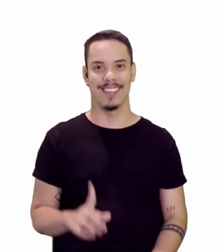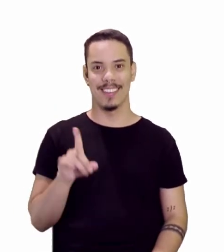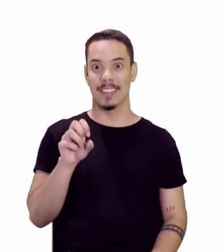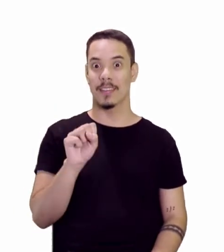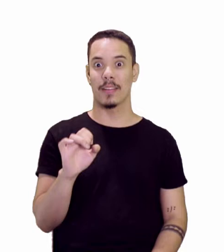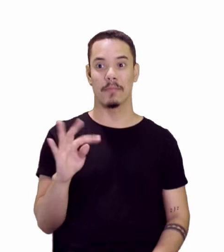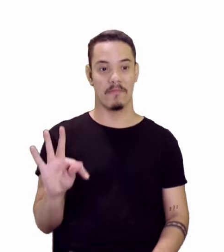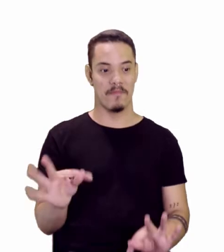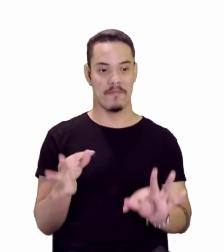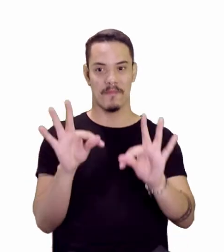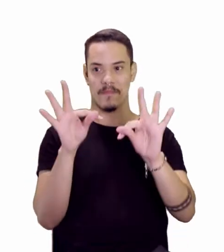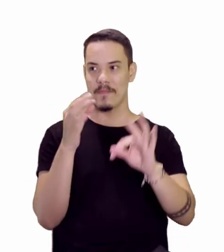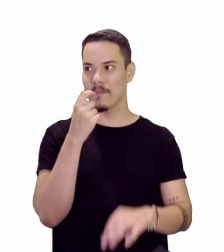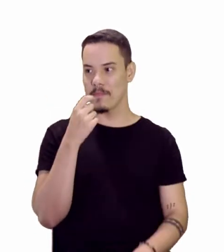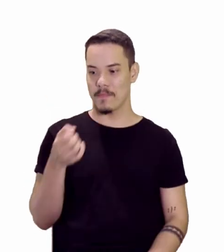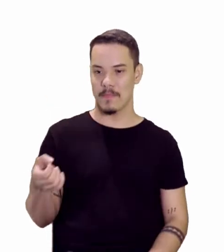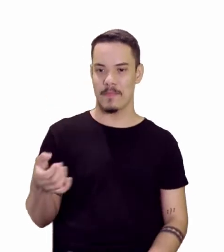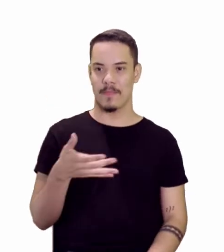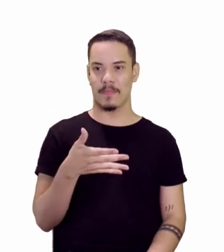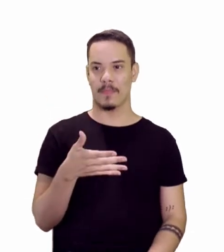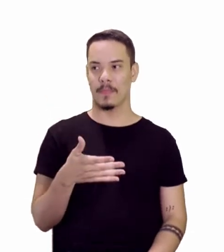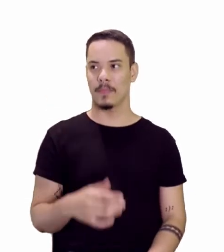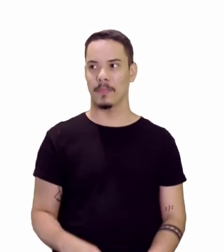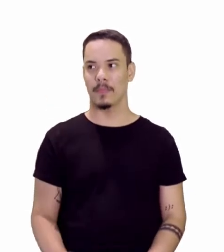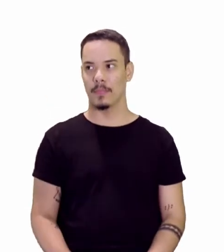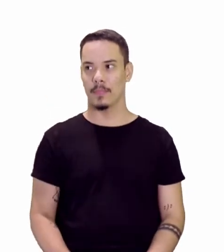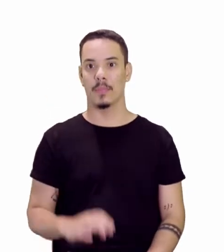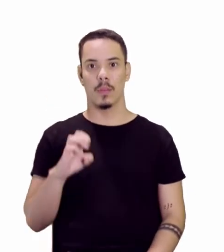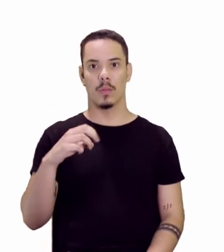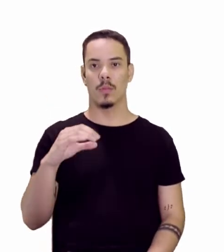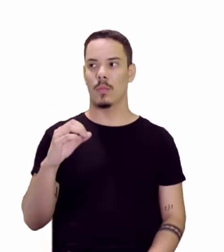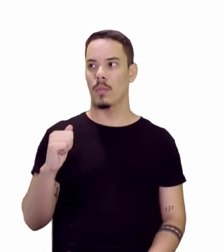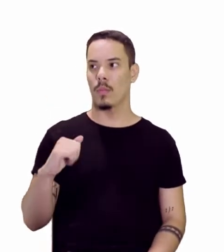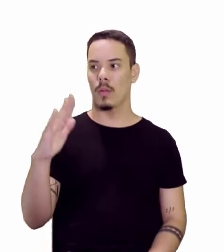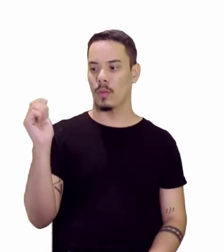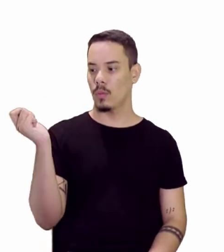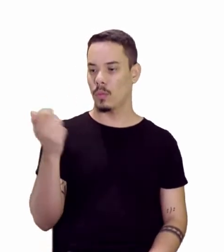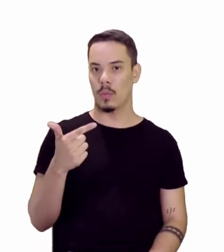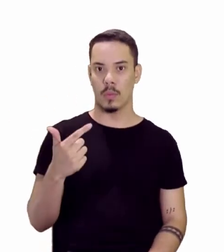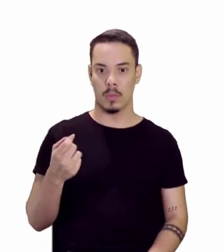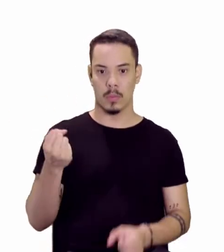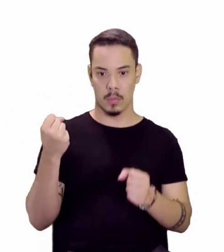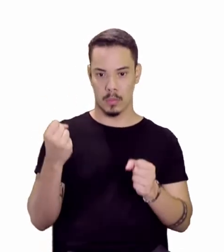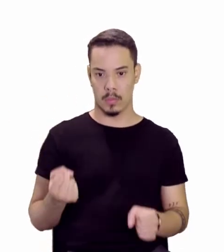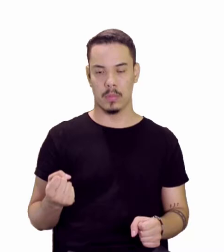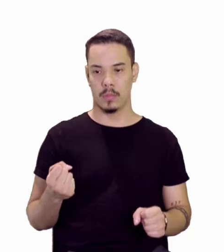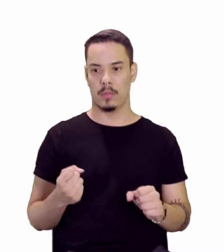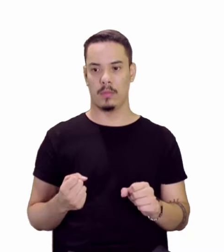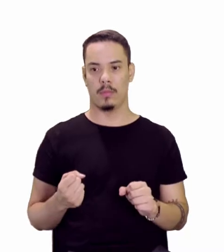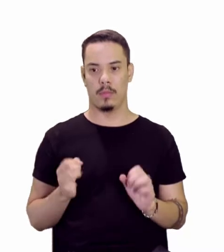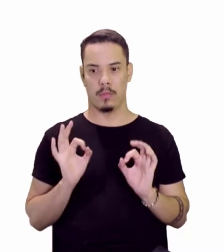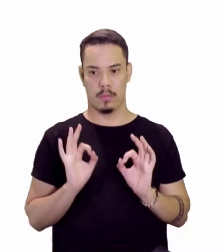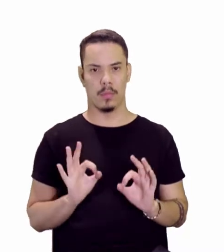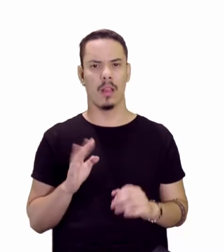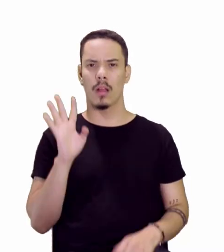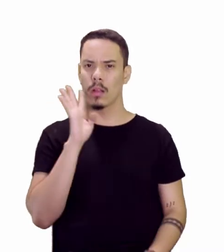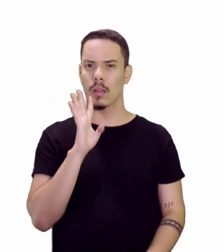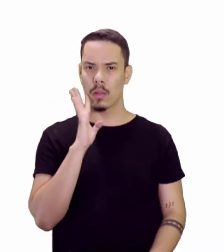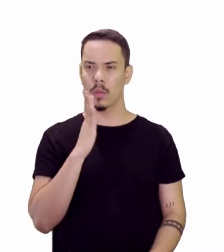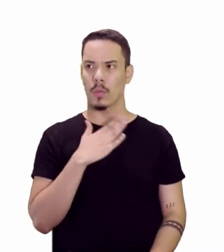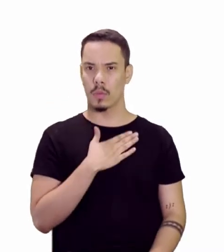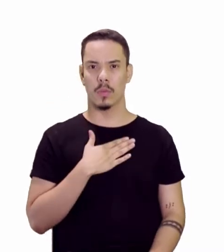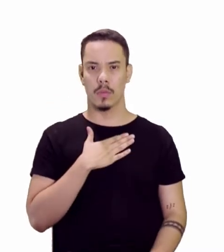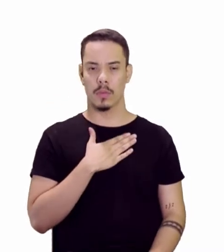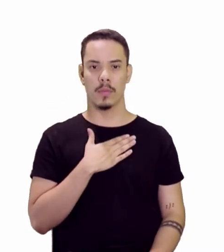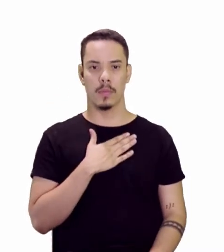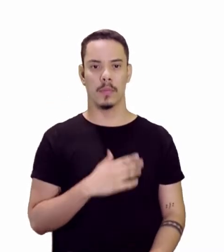atual, moderna. E ali, como o empuxo é maior que o peso, o corpo sobe em direção à superfície. É bacana, eu gostei daquele